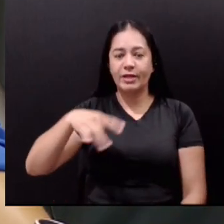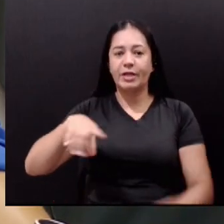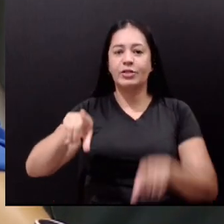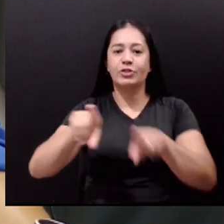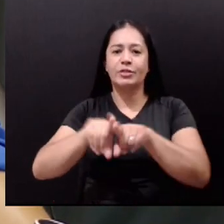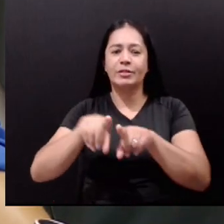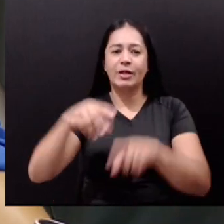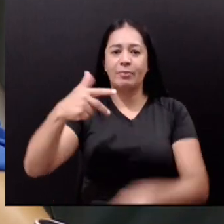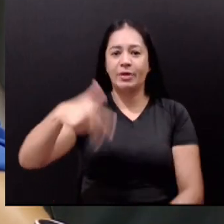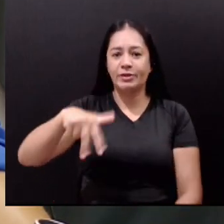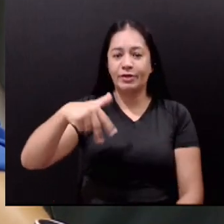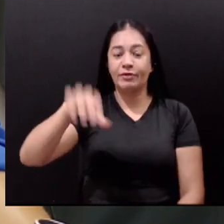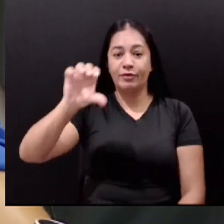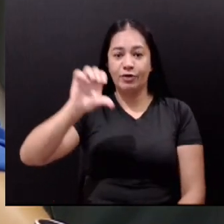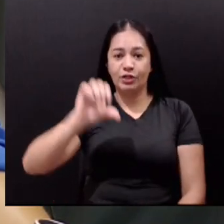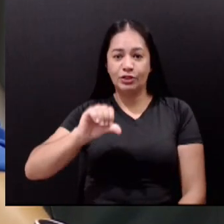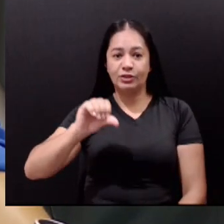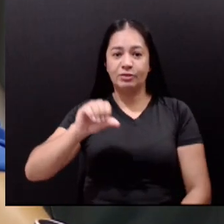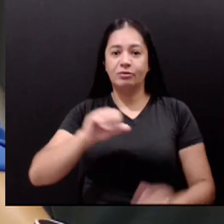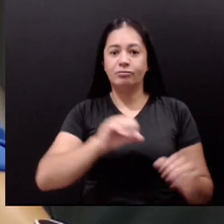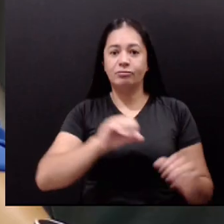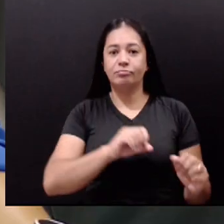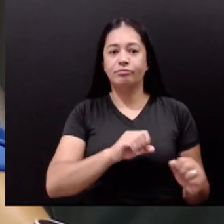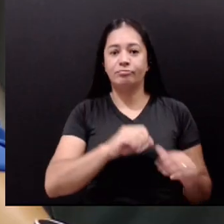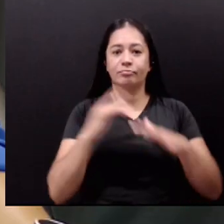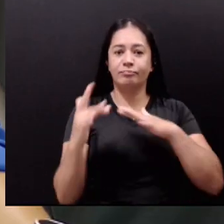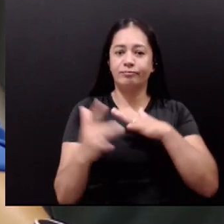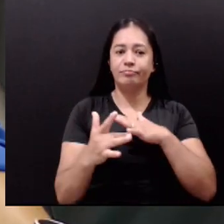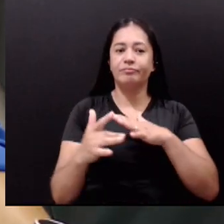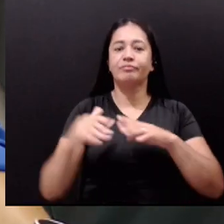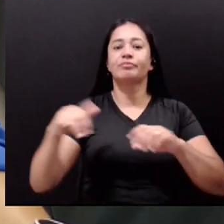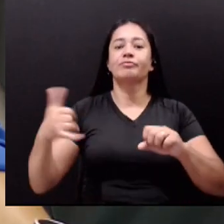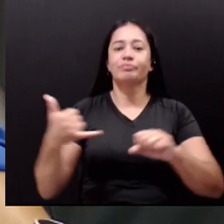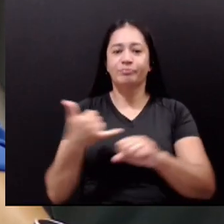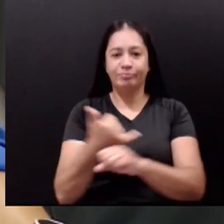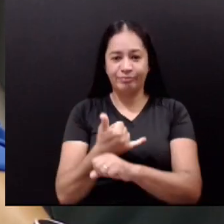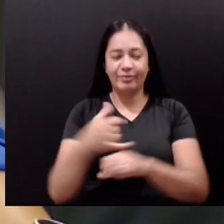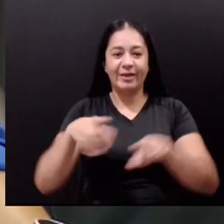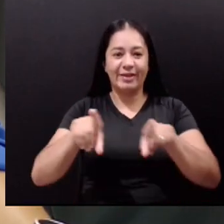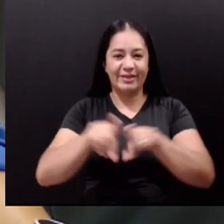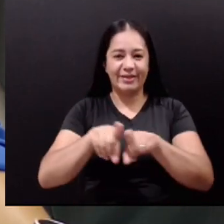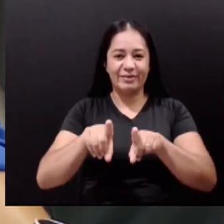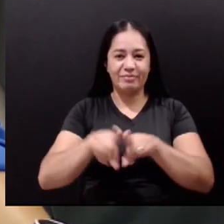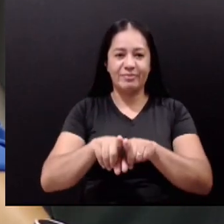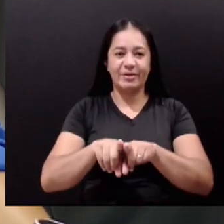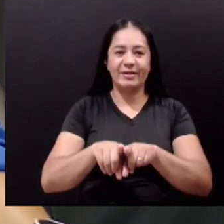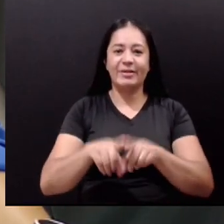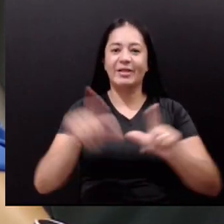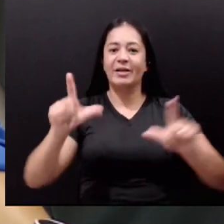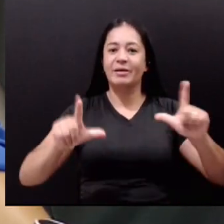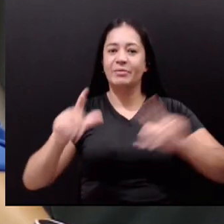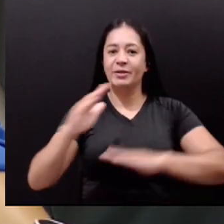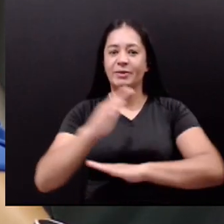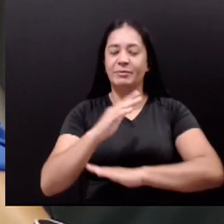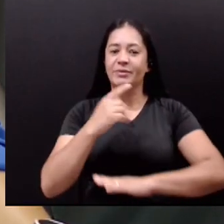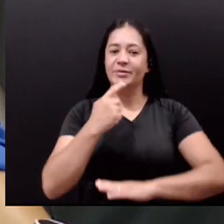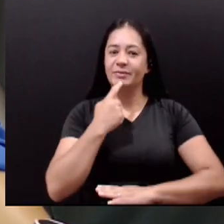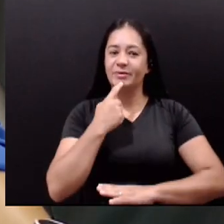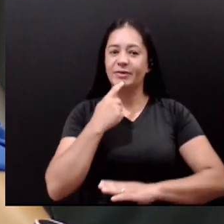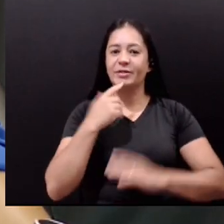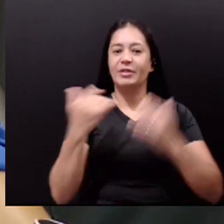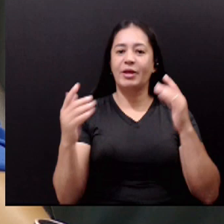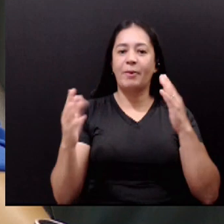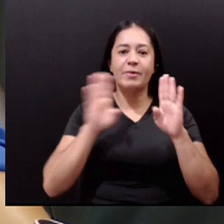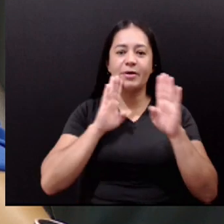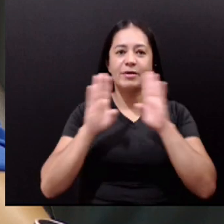transmissão simultânea nas fanpages da TV Câmara Campinas e da Câmara Municipal de Campinas, pelo Facebook, pelo streaming